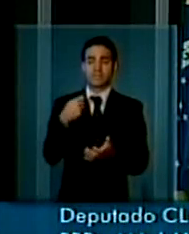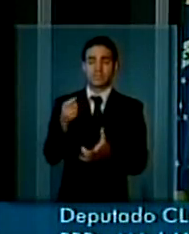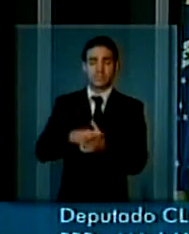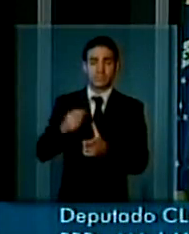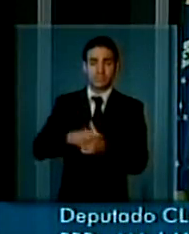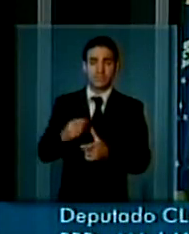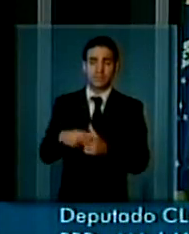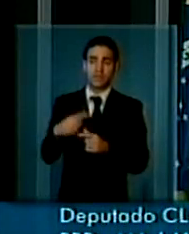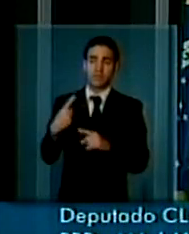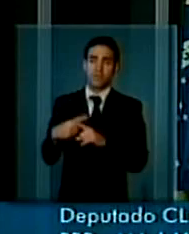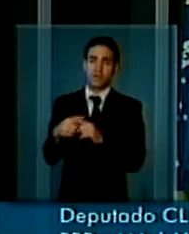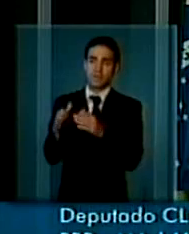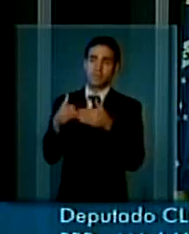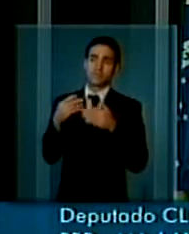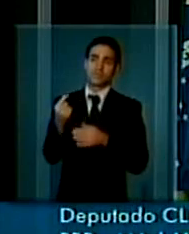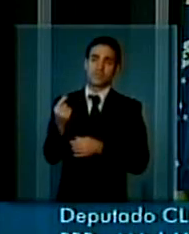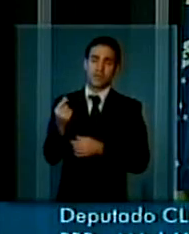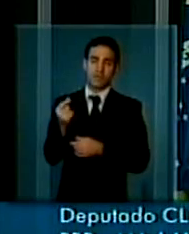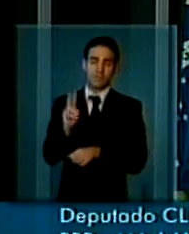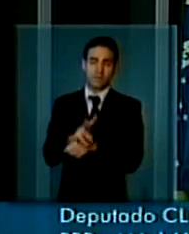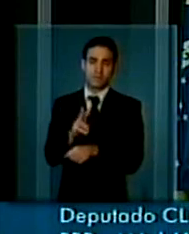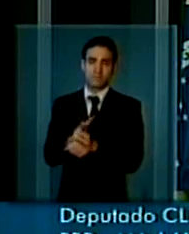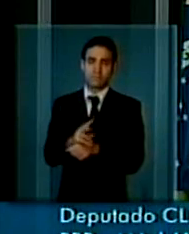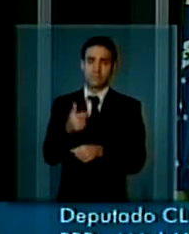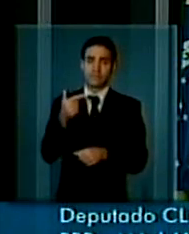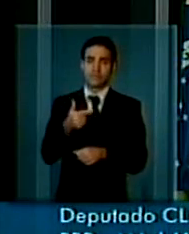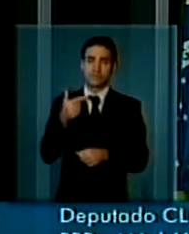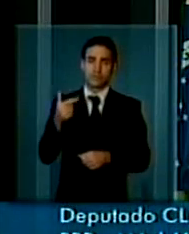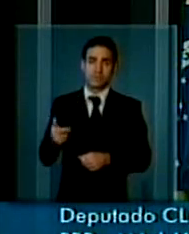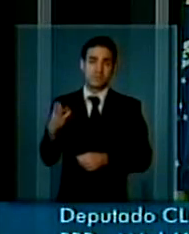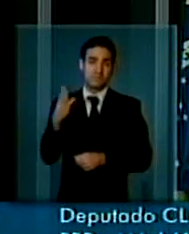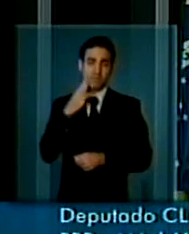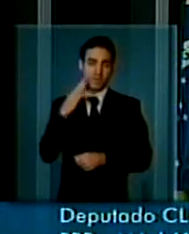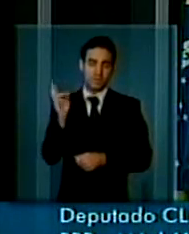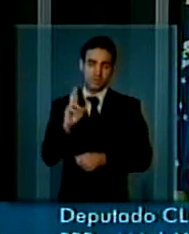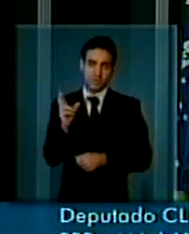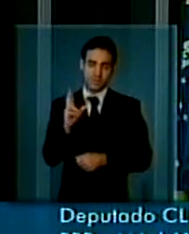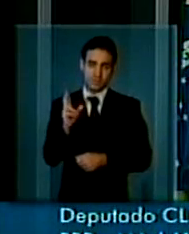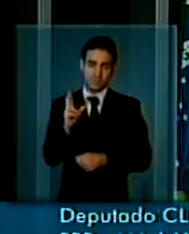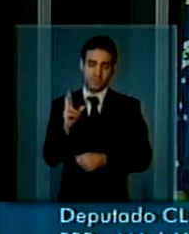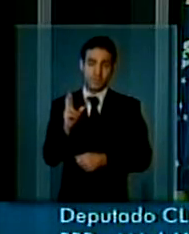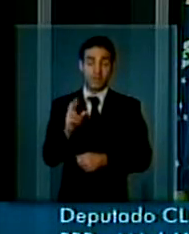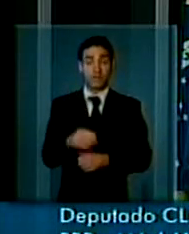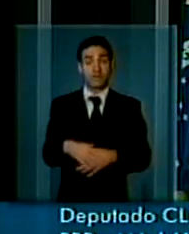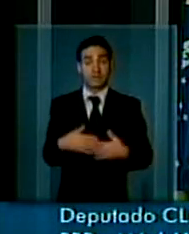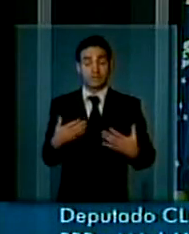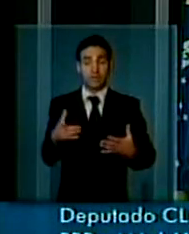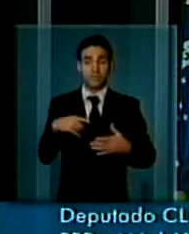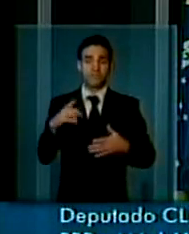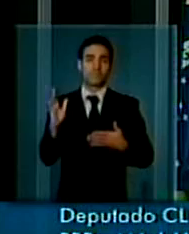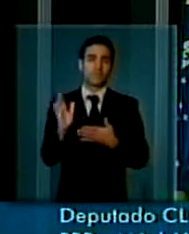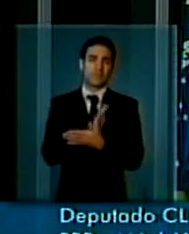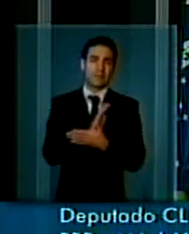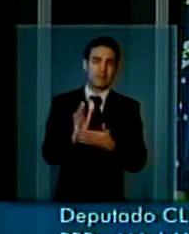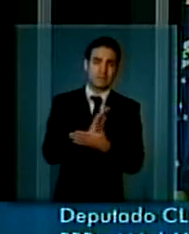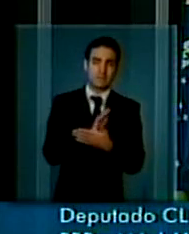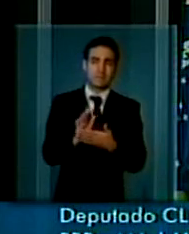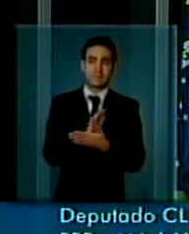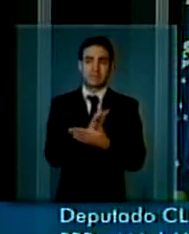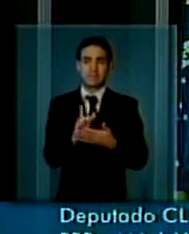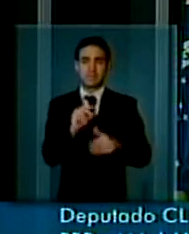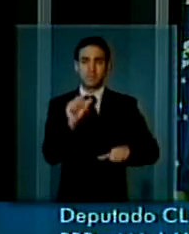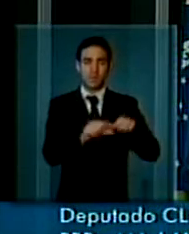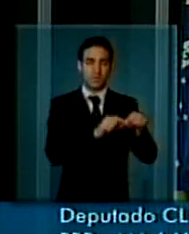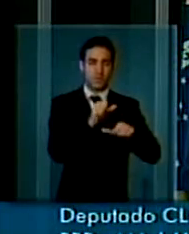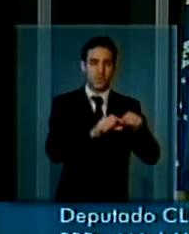consignado. Apregou reformas que na realidade tenderão a agravar a miséria do aposentado.